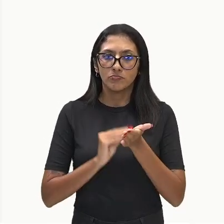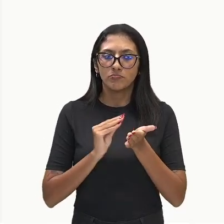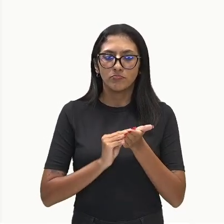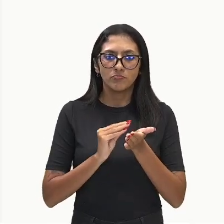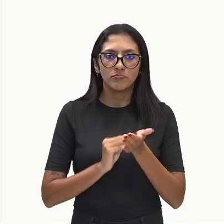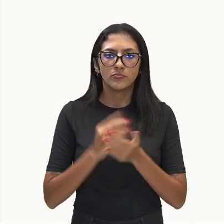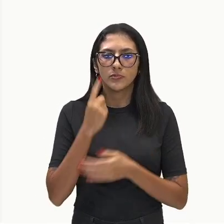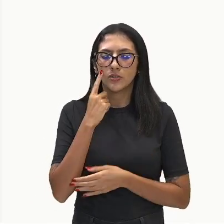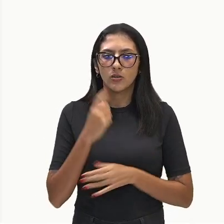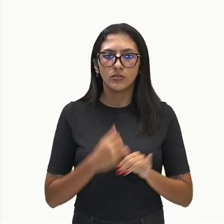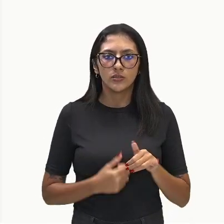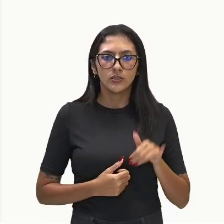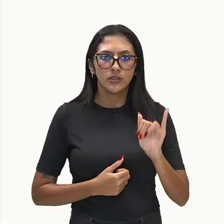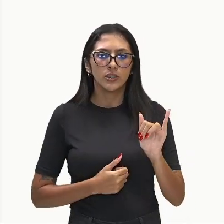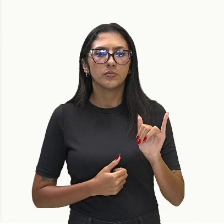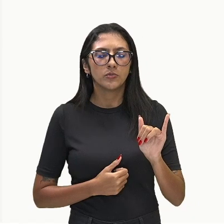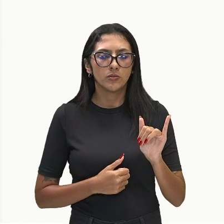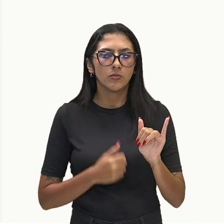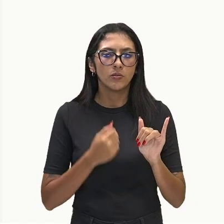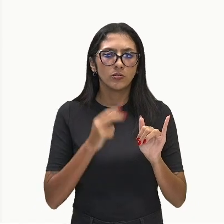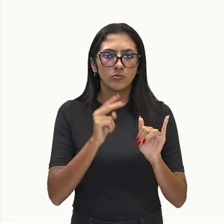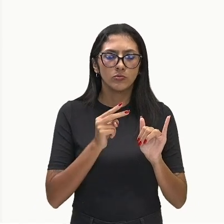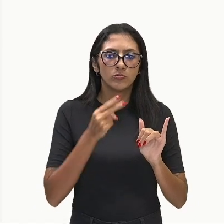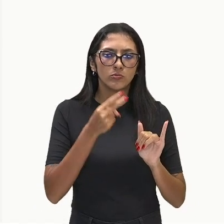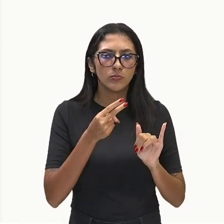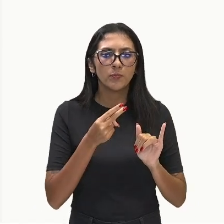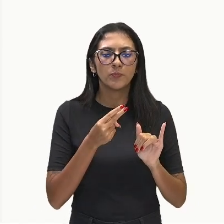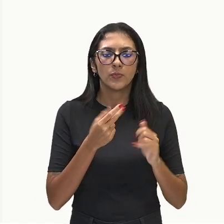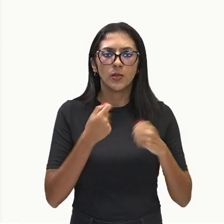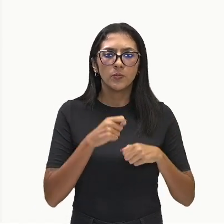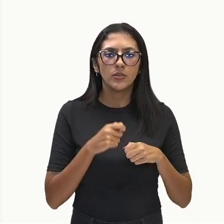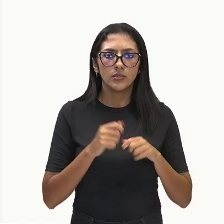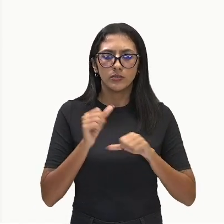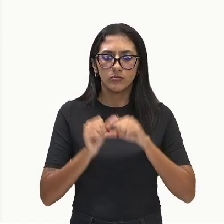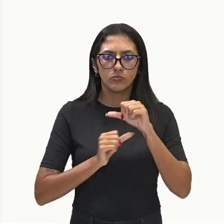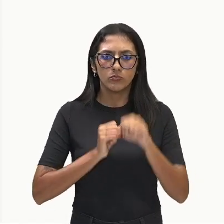Esse índice ele vai passar aqui para o outro lado como